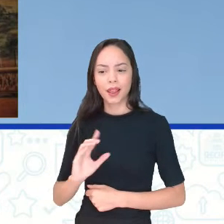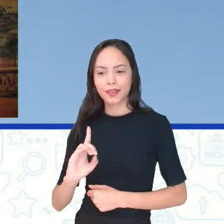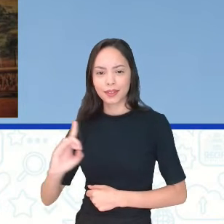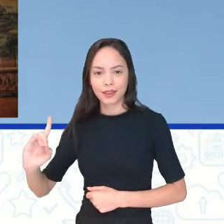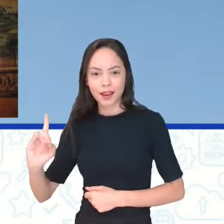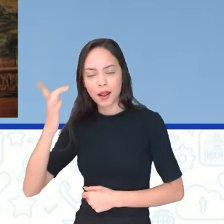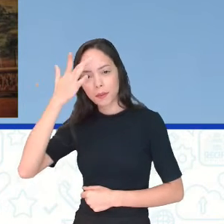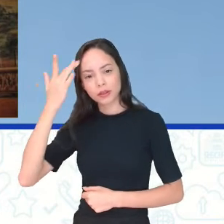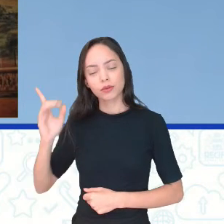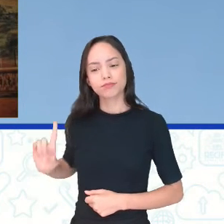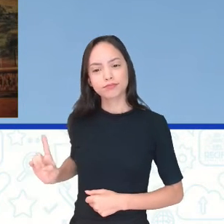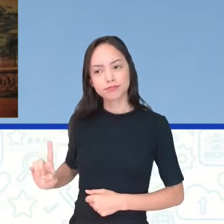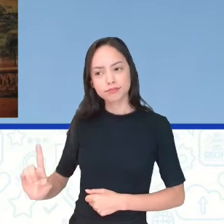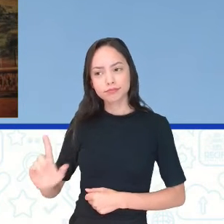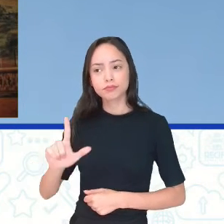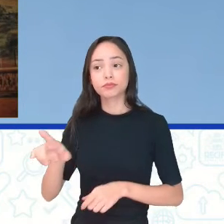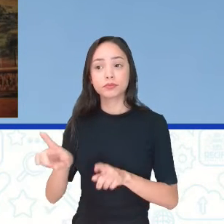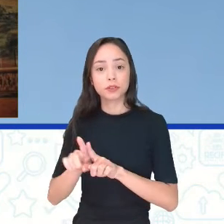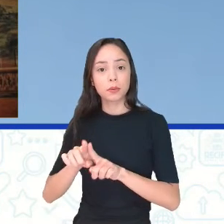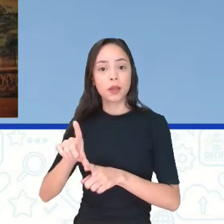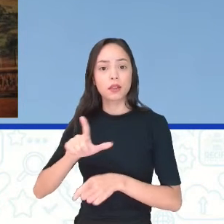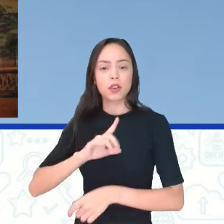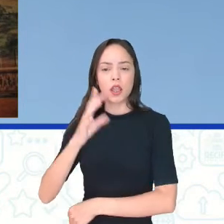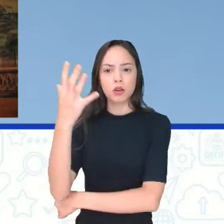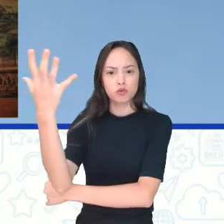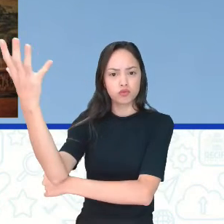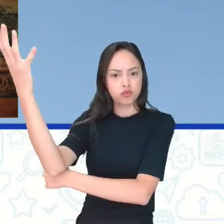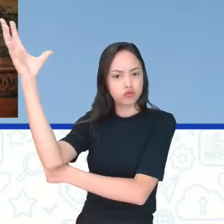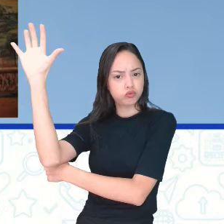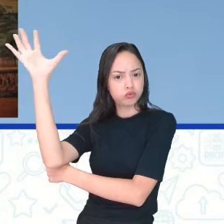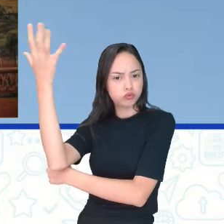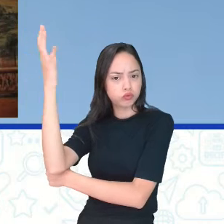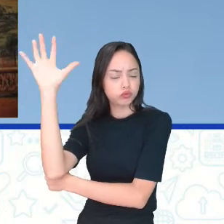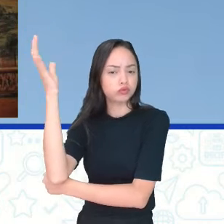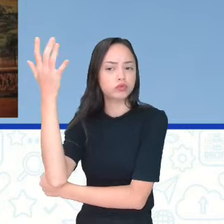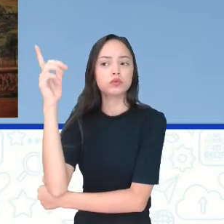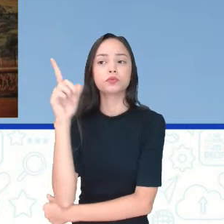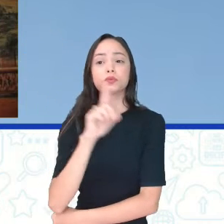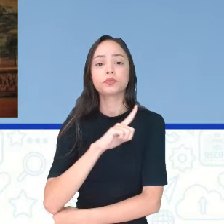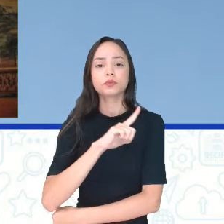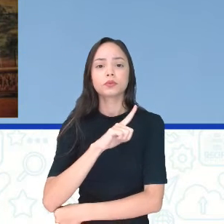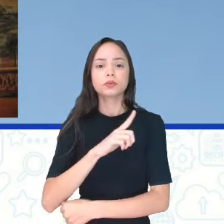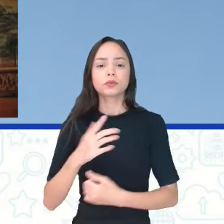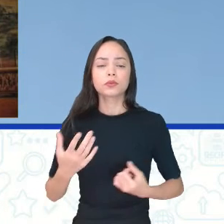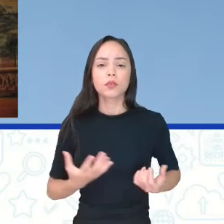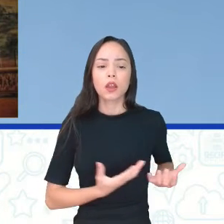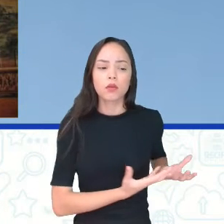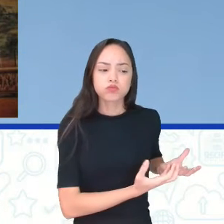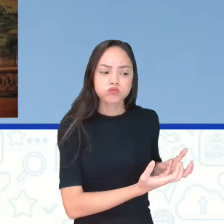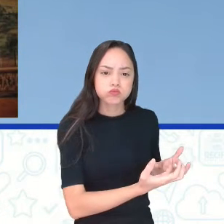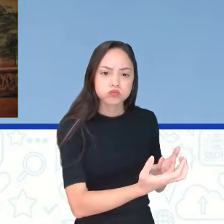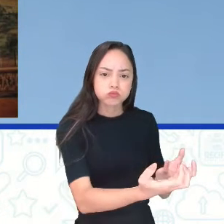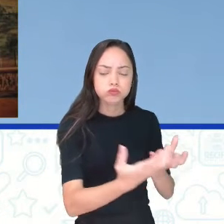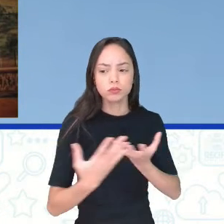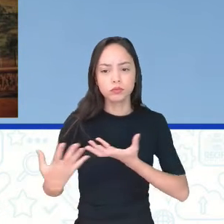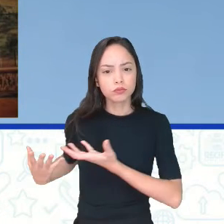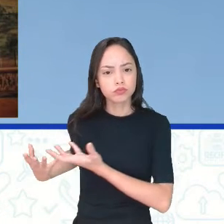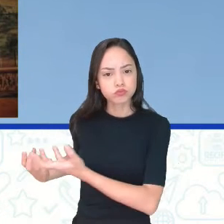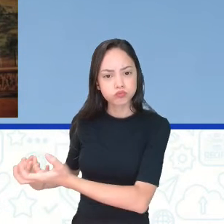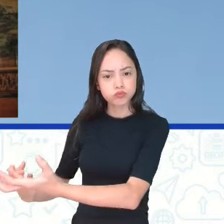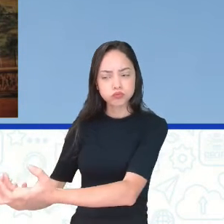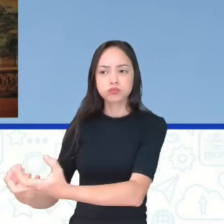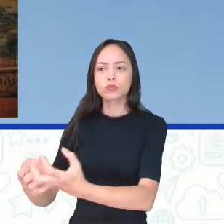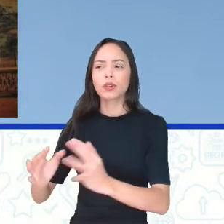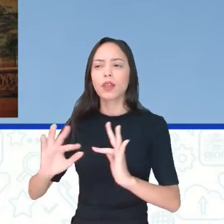vai ter pessoas, tem uma árvore muito frondosa, né, tem campos, e tem ali uma perspectiva. Lá no final,